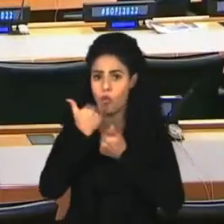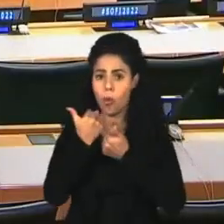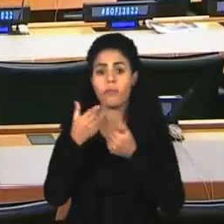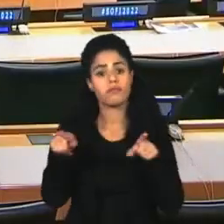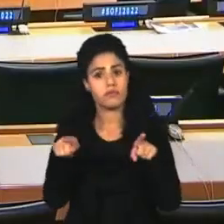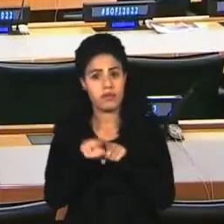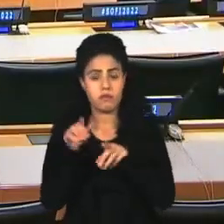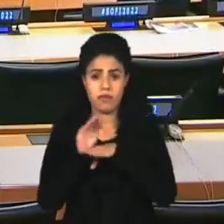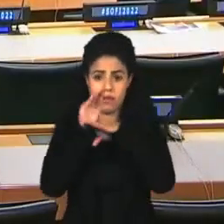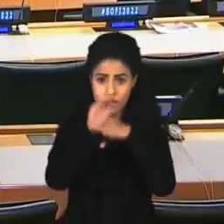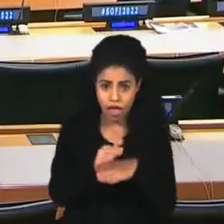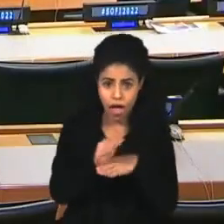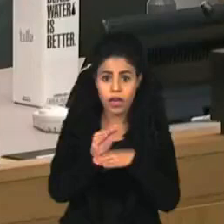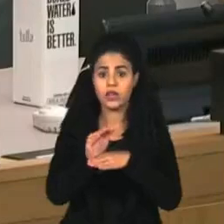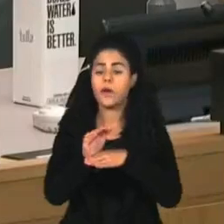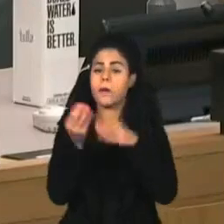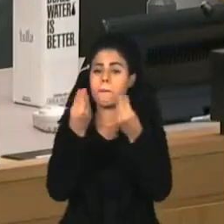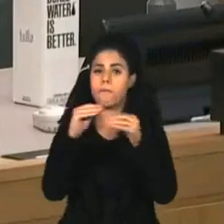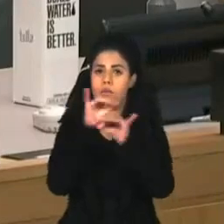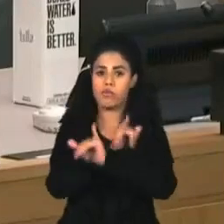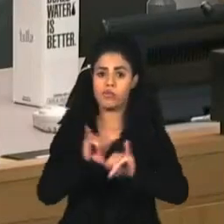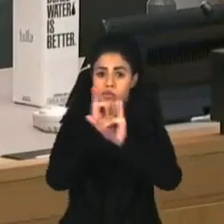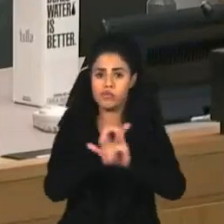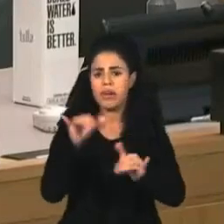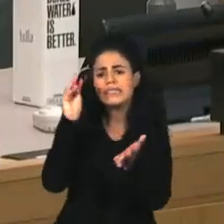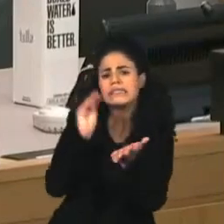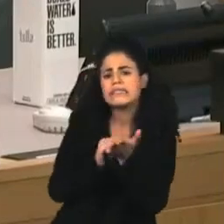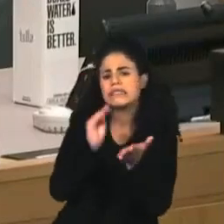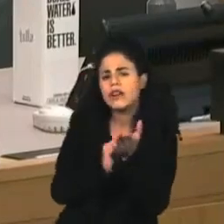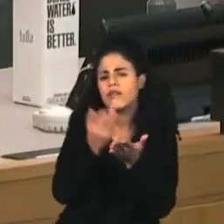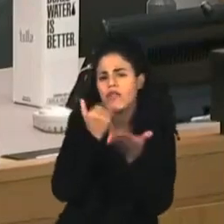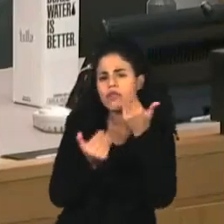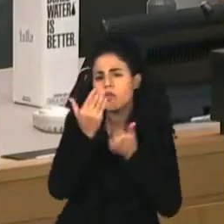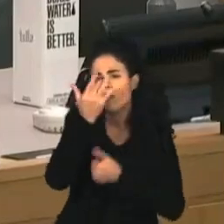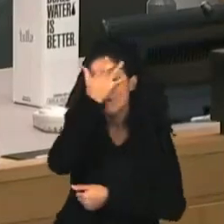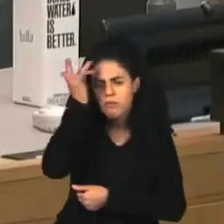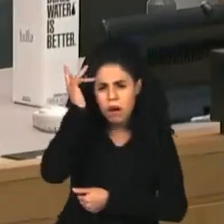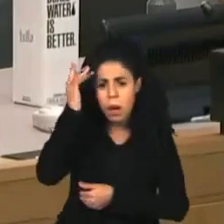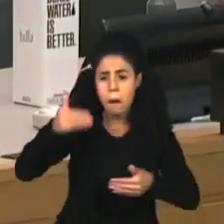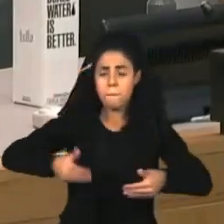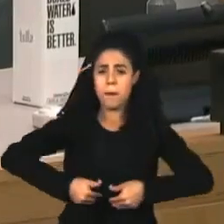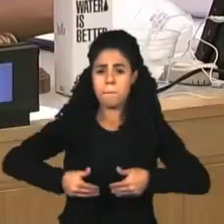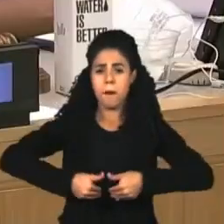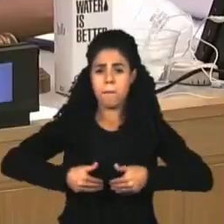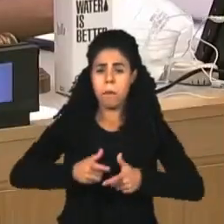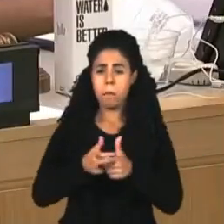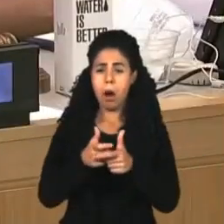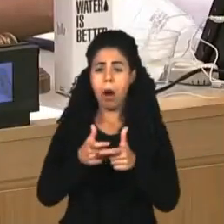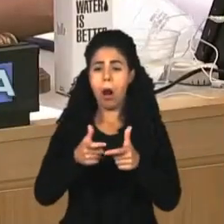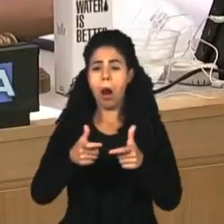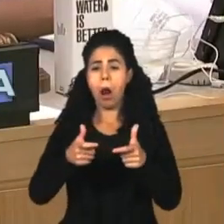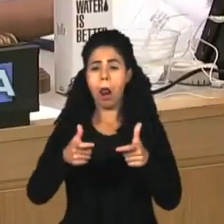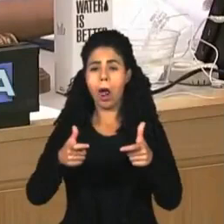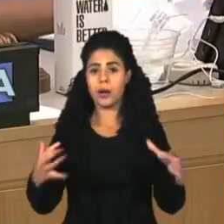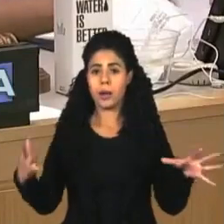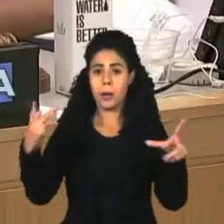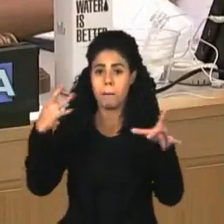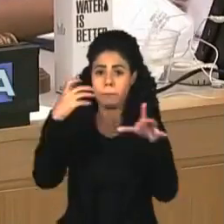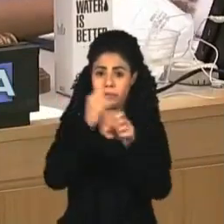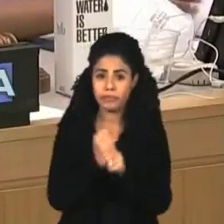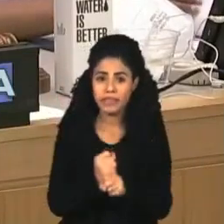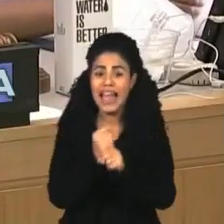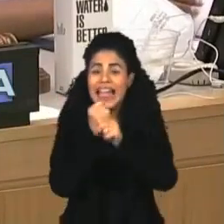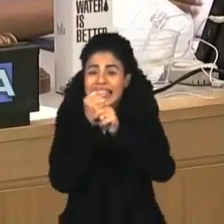Segundo o relatório apresentado hoje, a insegurança alimentar atinge ainda mais gente. São no total mais de